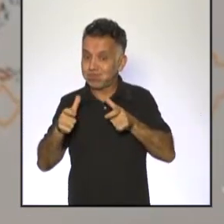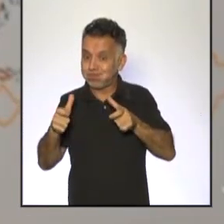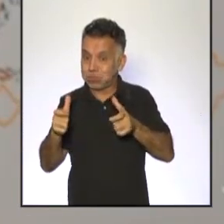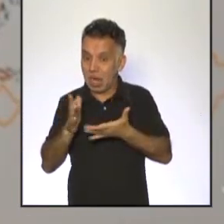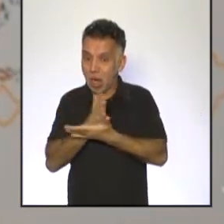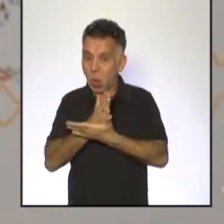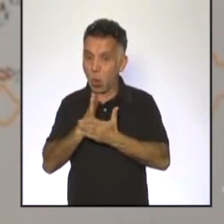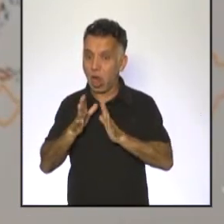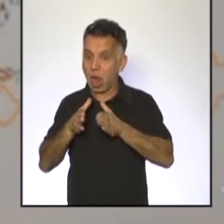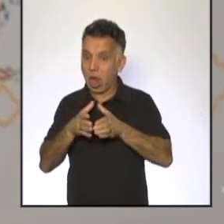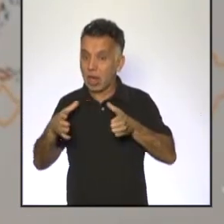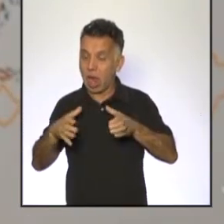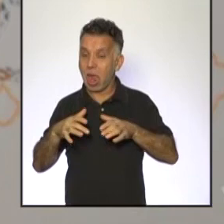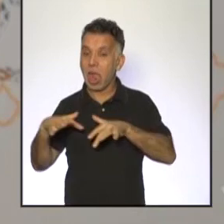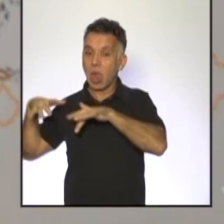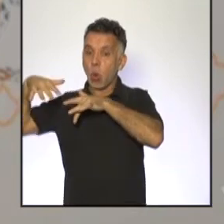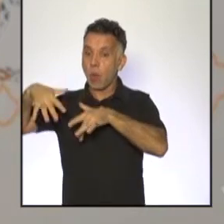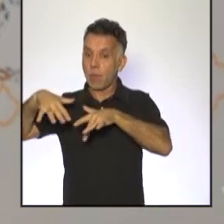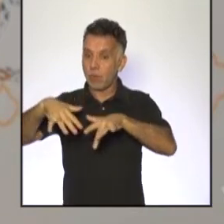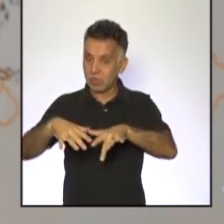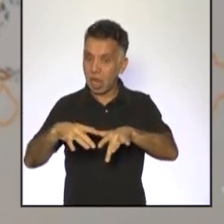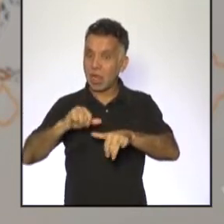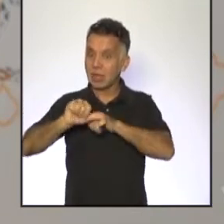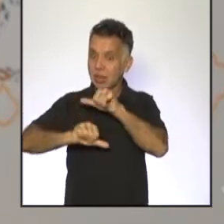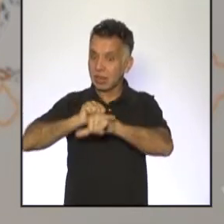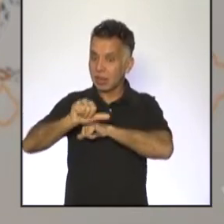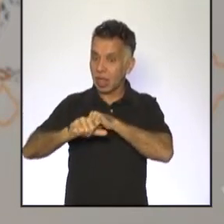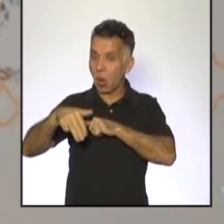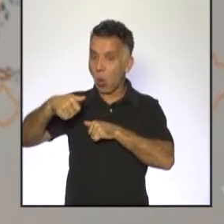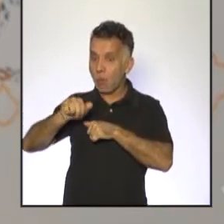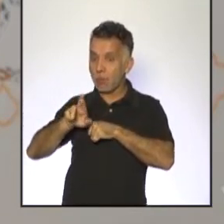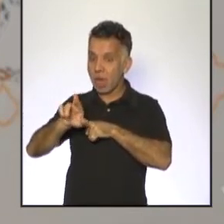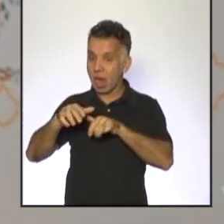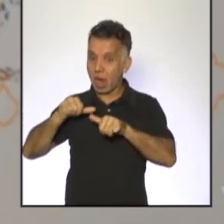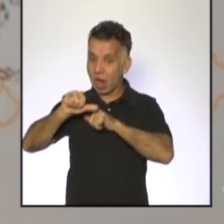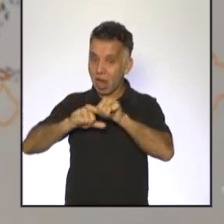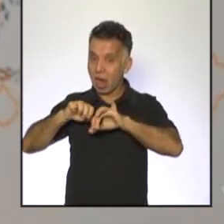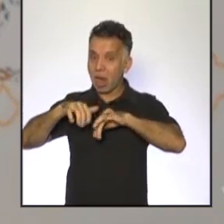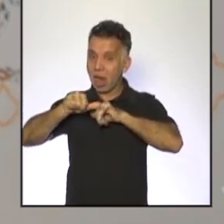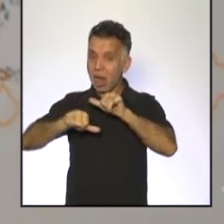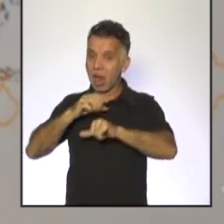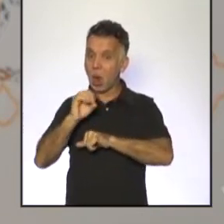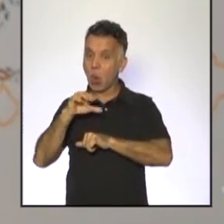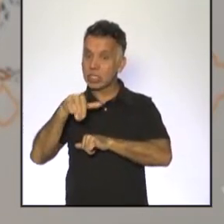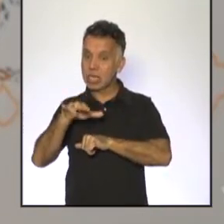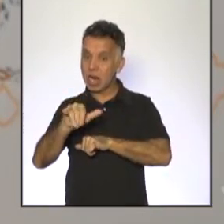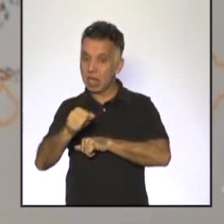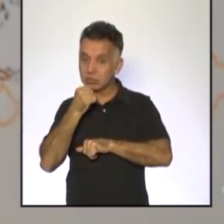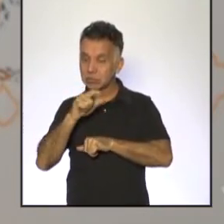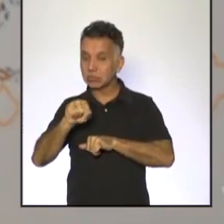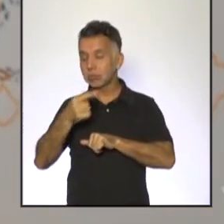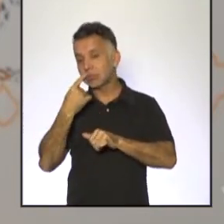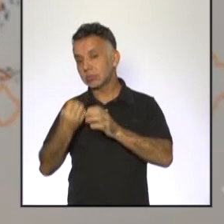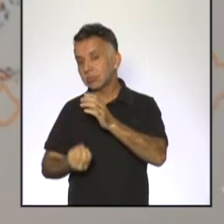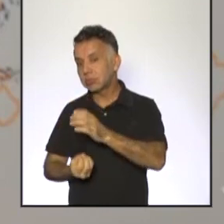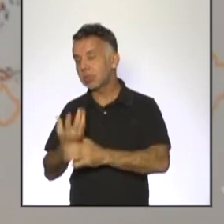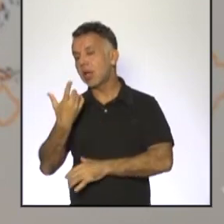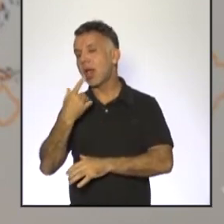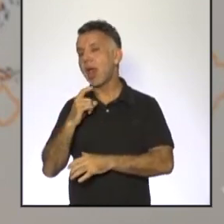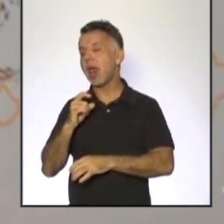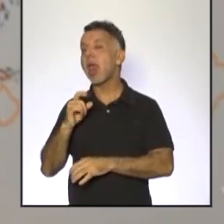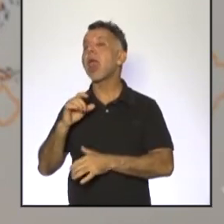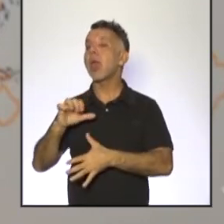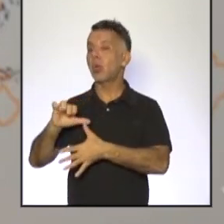elas, que o mar avança e se transforma em um oceano. Foi o exemplo da separação do Gondwana, da criação do continente africano e